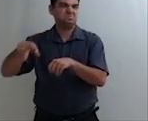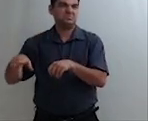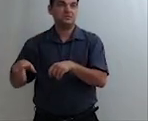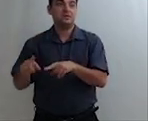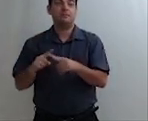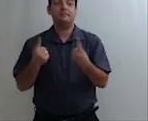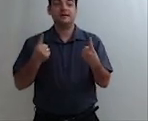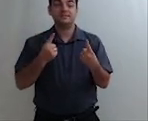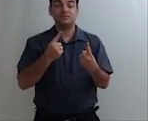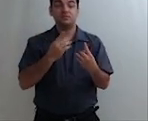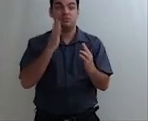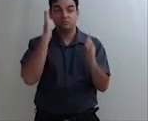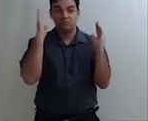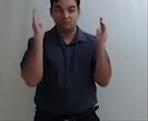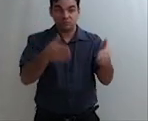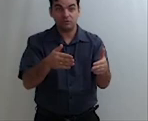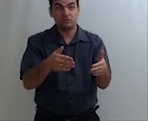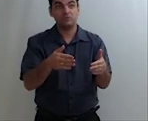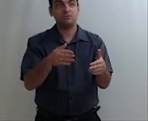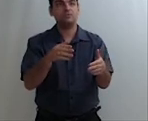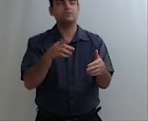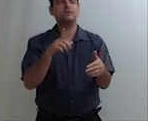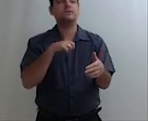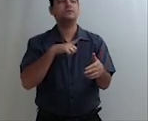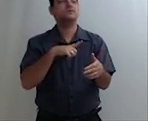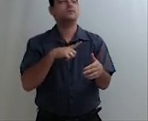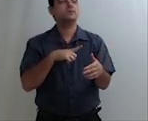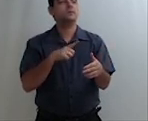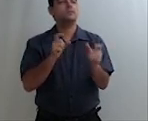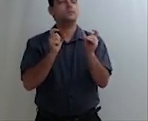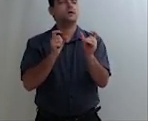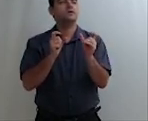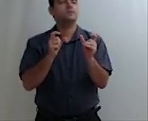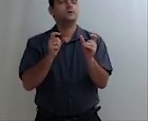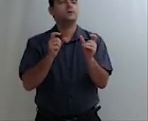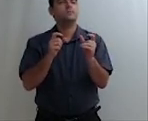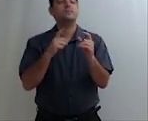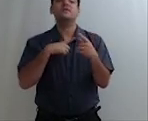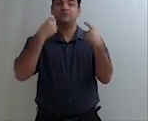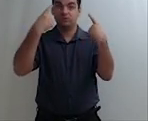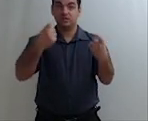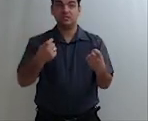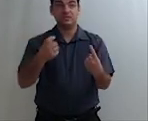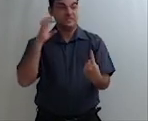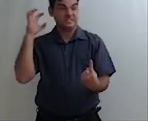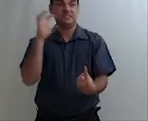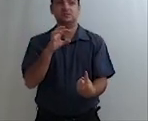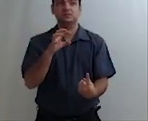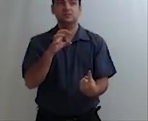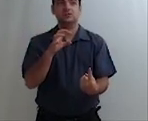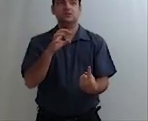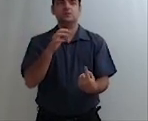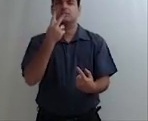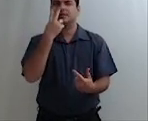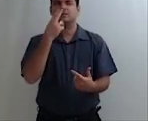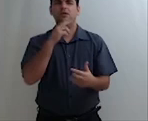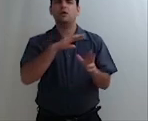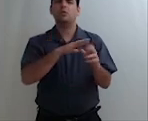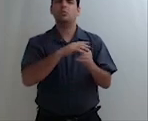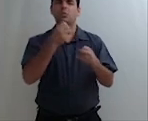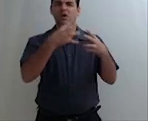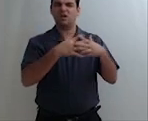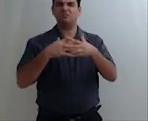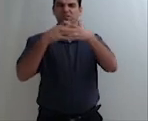em si foi destacado como praticado com violência e grave ameaça acho que foi um roubo a um caminhão né enfim